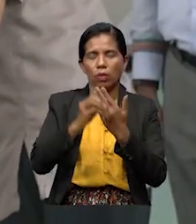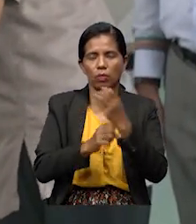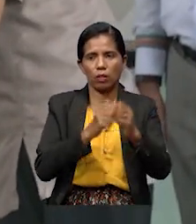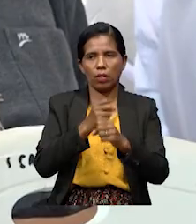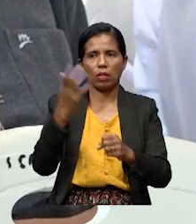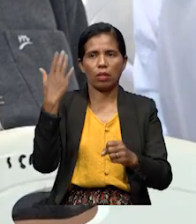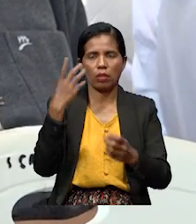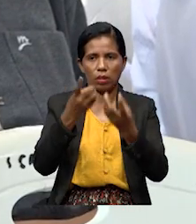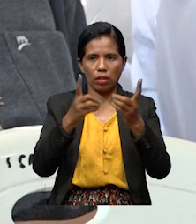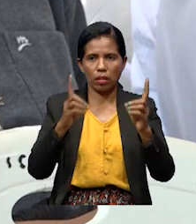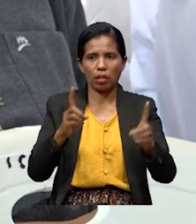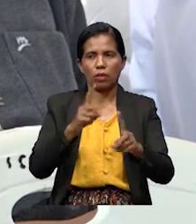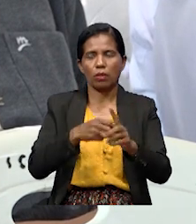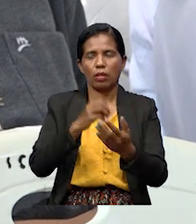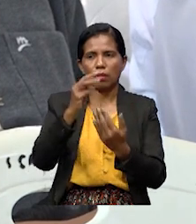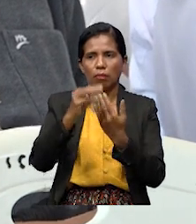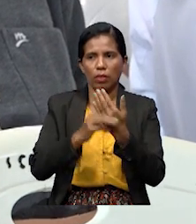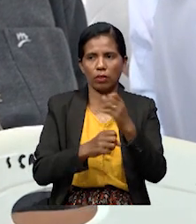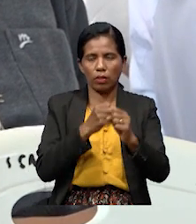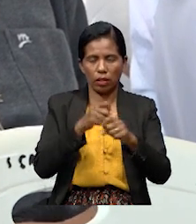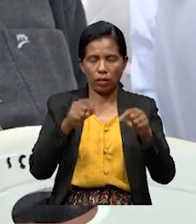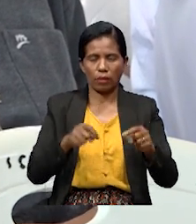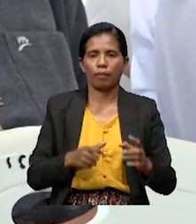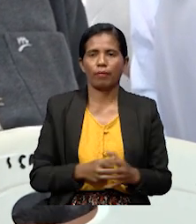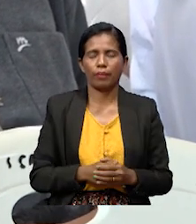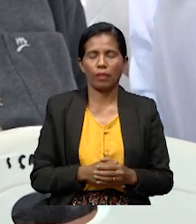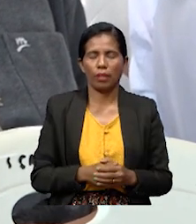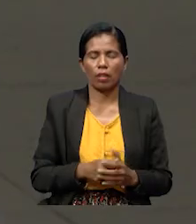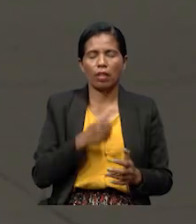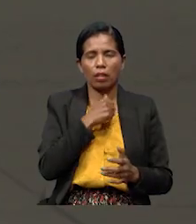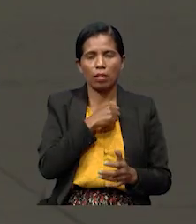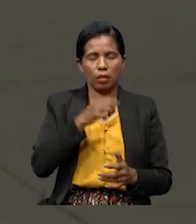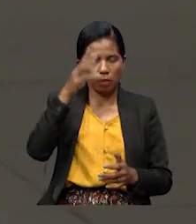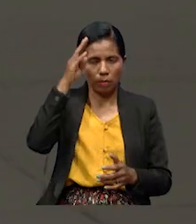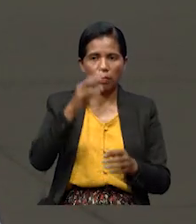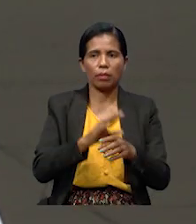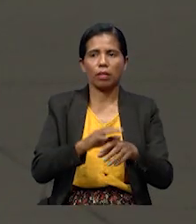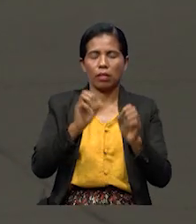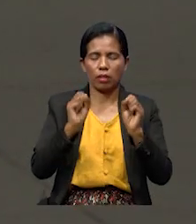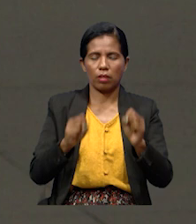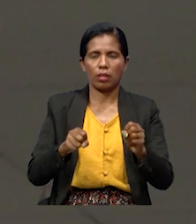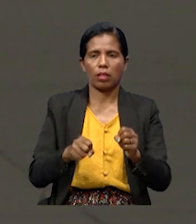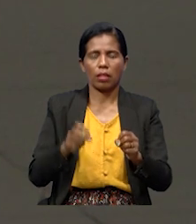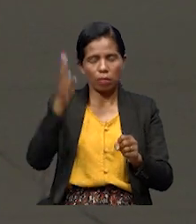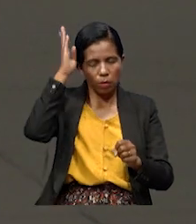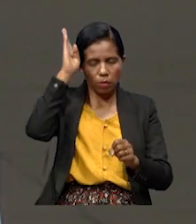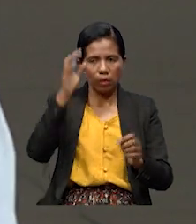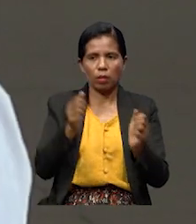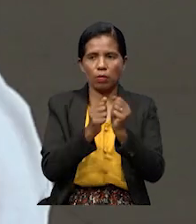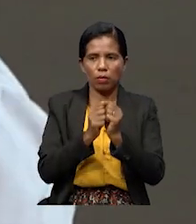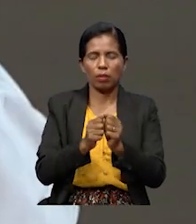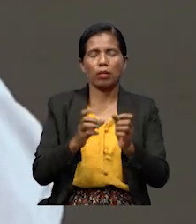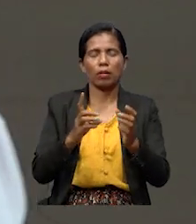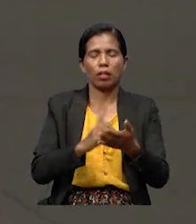no termina iha fulang março tinanem. Hafin Arquidiocese Metropolitana dili conclui Sínodo Episcoporum ne, se hamutuk ho